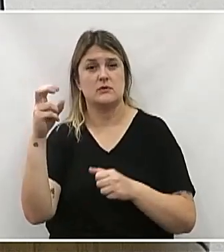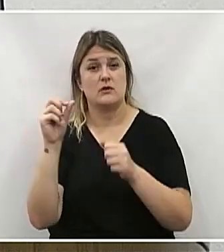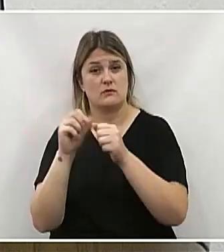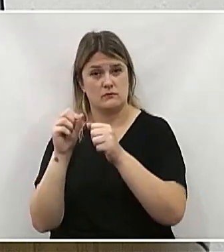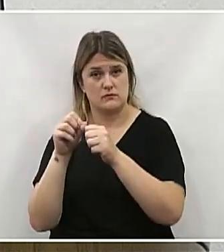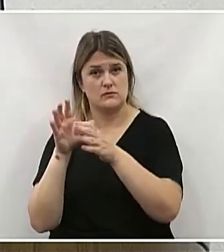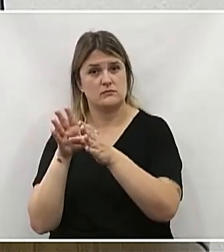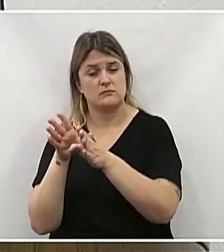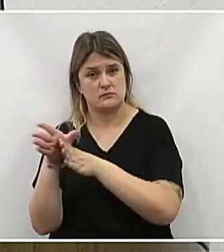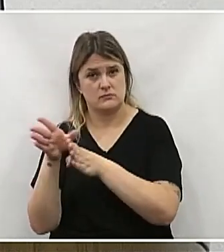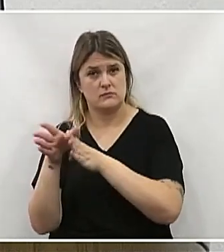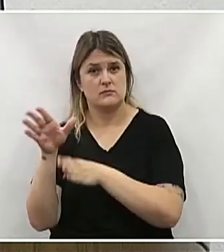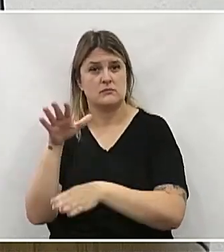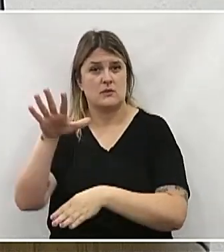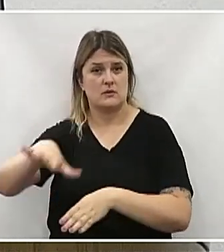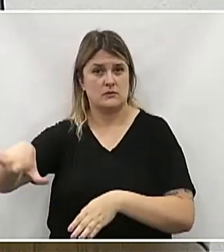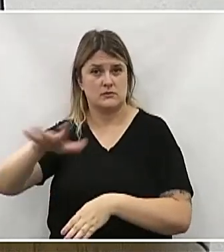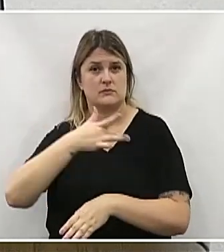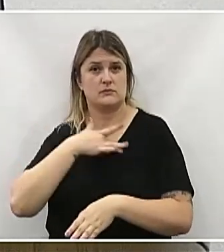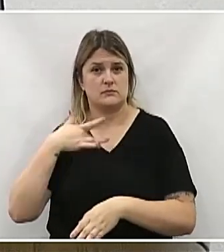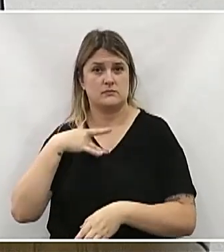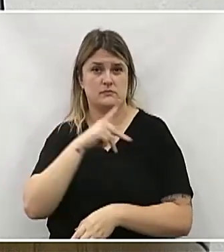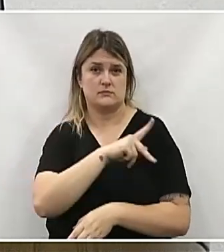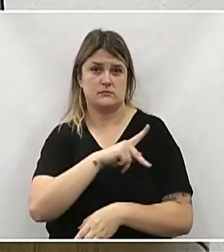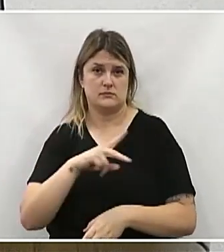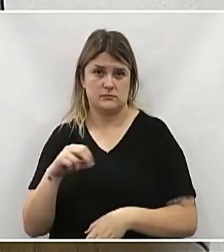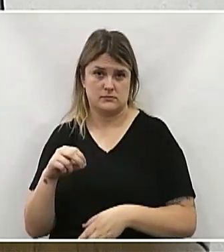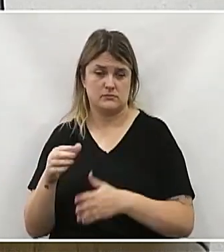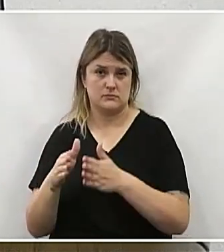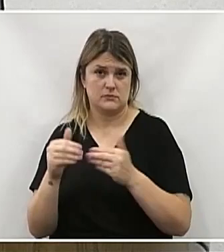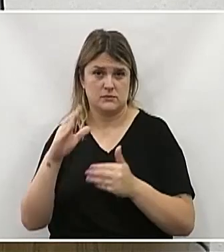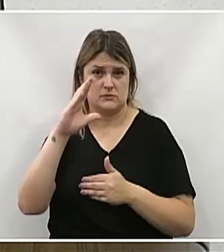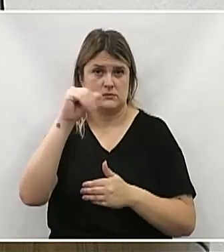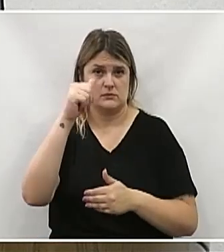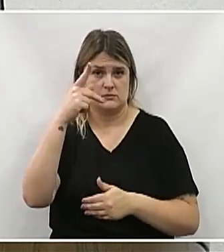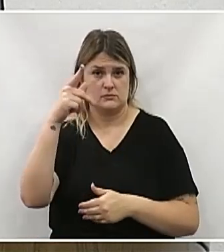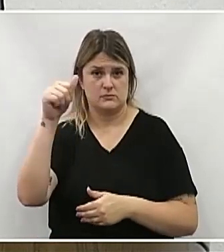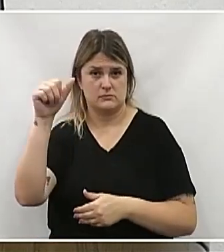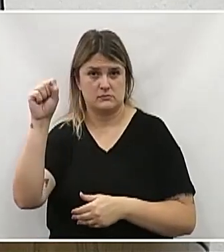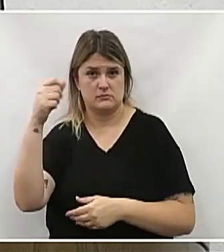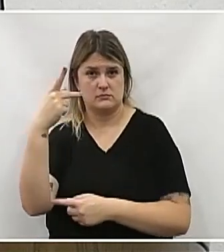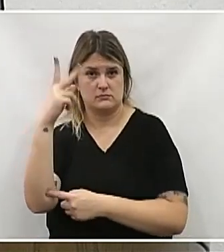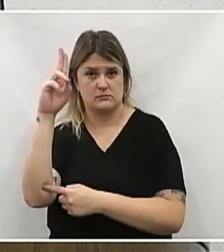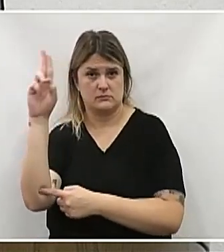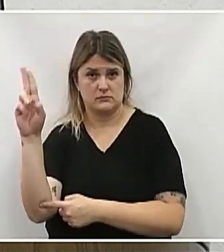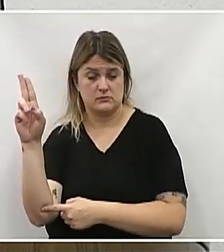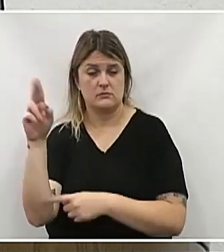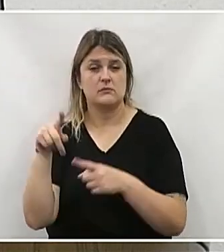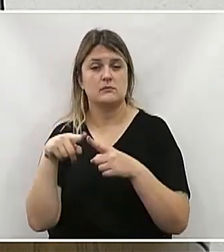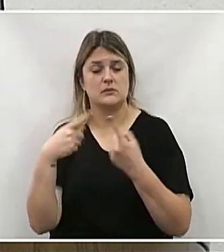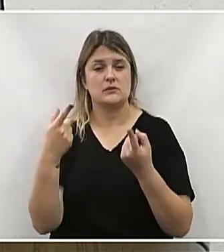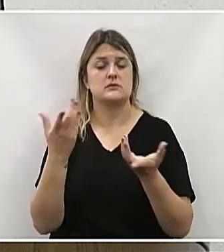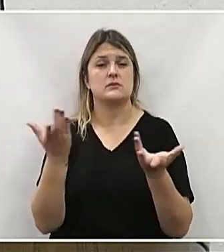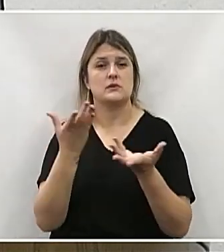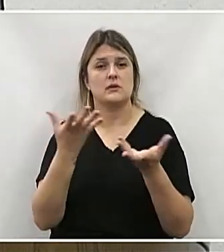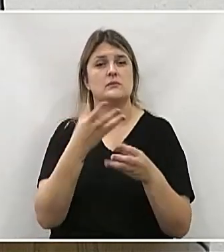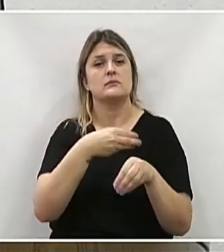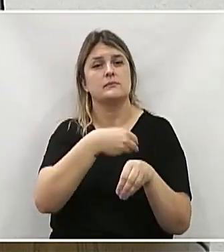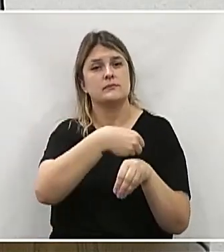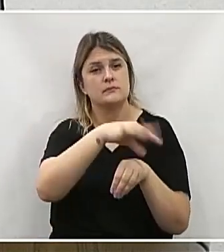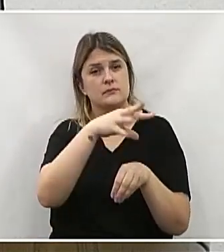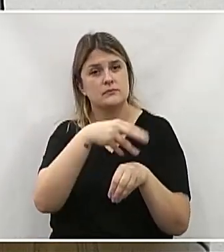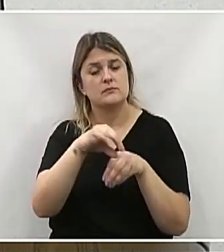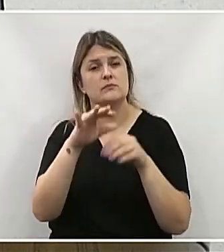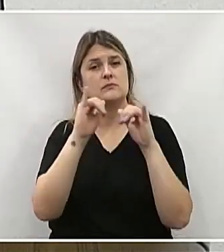pública a pedido do CAPS de Porto União mas eu gostaria que de trazer